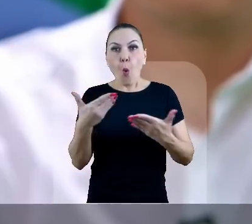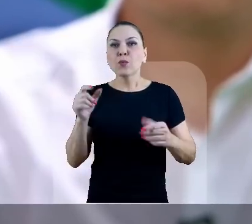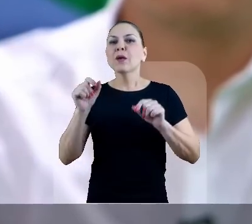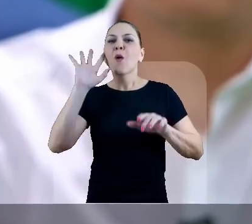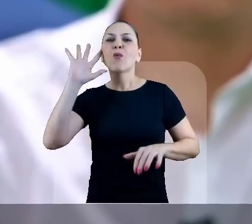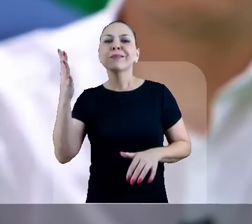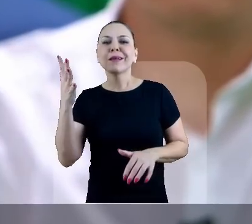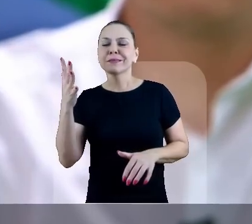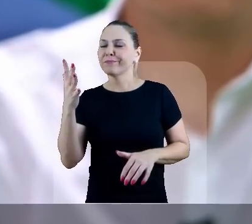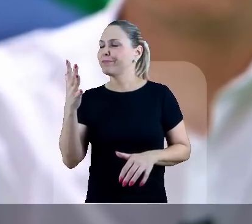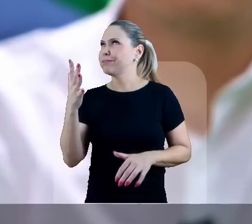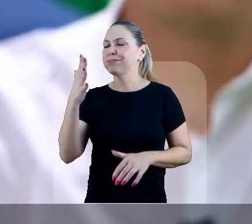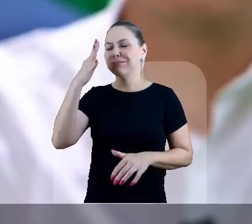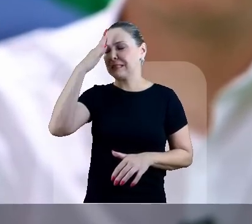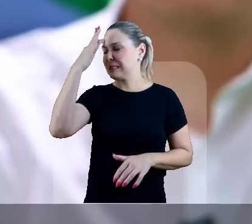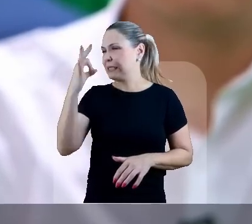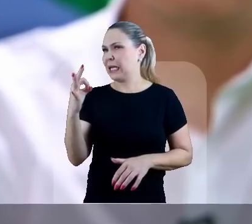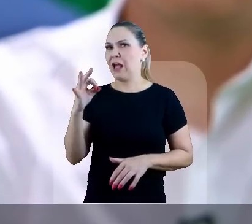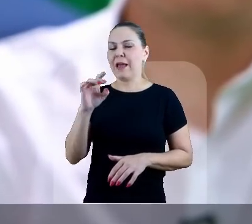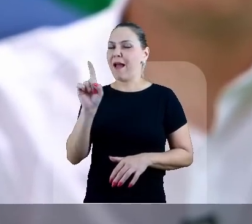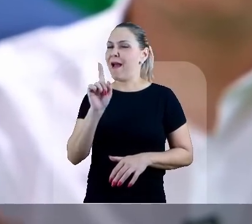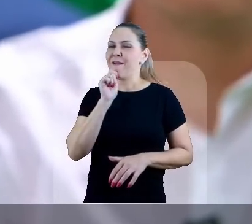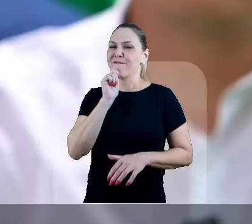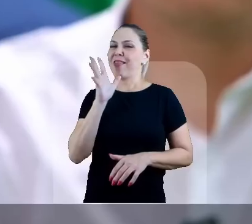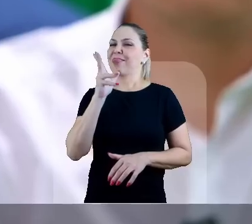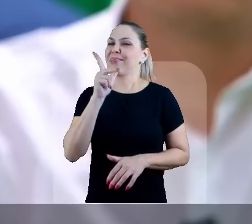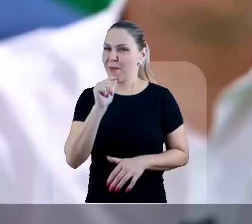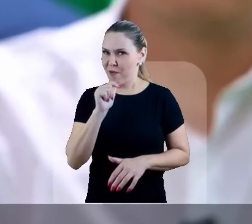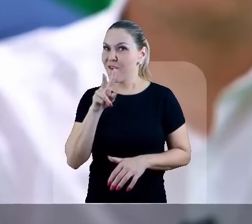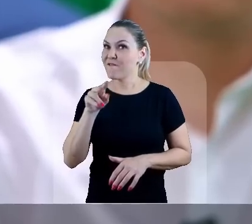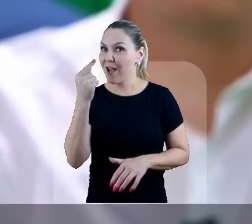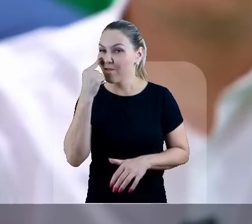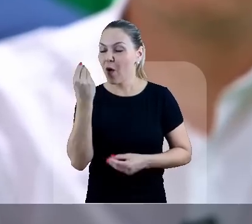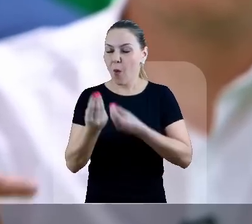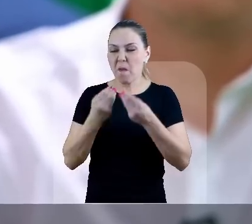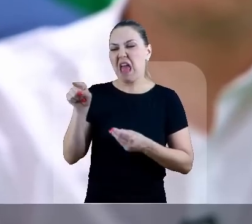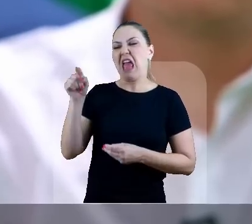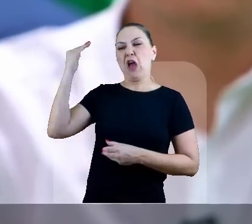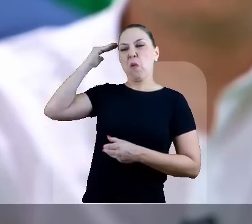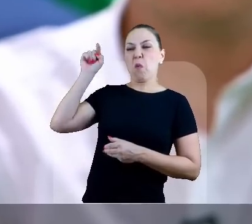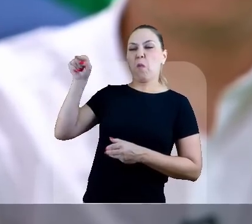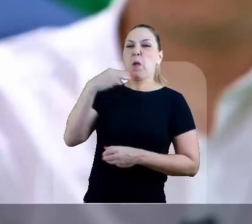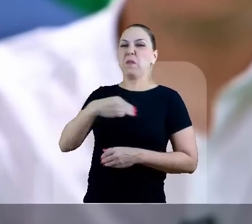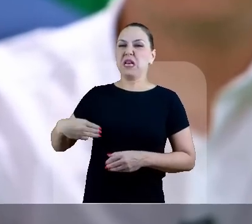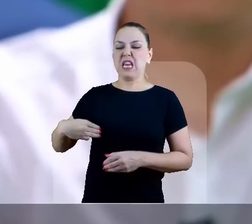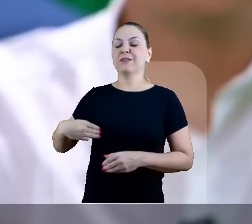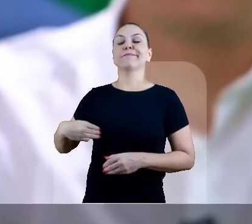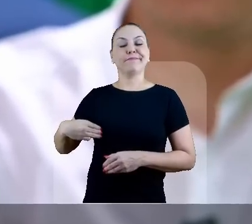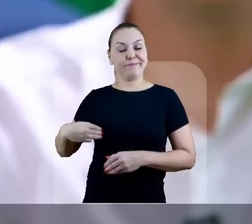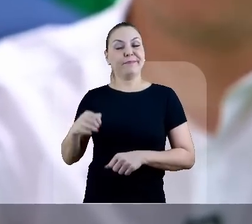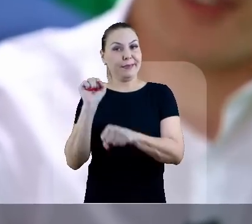atualmente, o que acontece? Você pode ter certeza, não vai demorar muito. Ela fala assim, eu não sei nada disso, isso aí foi culpa do ministro lá, não foi culpa minha não.